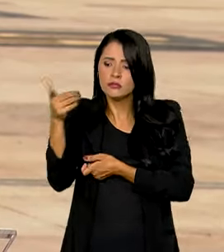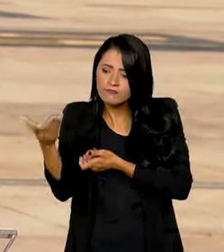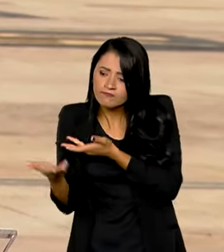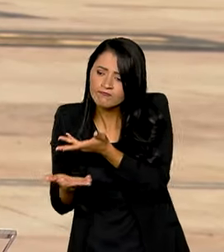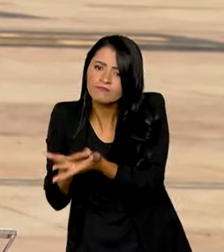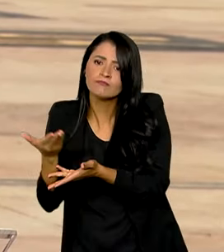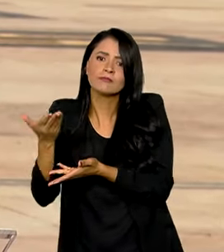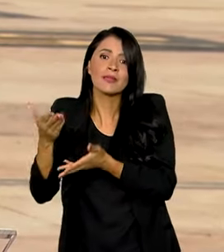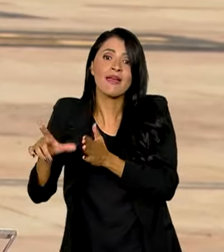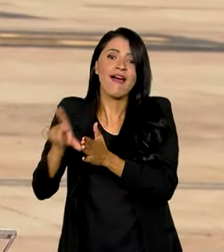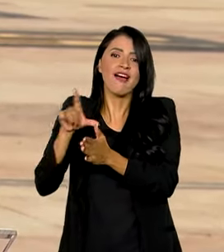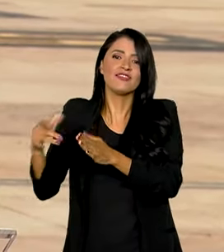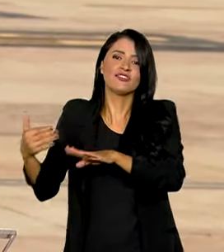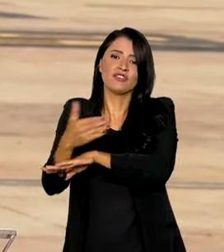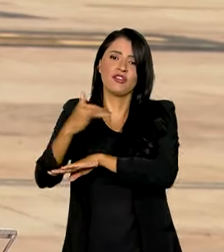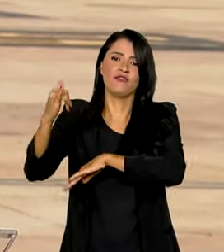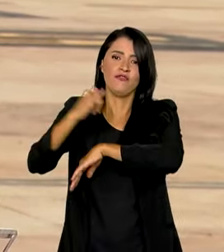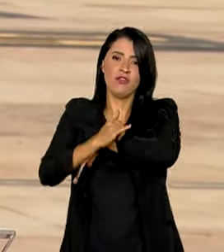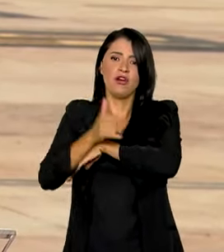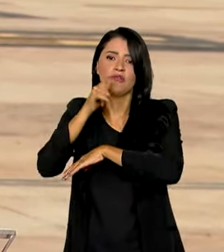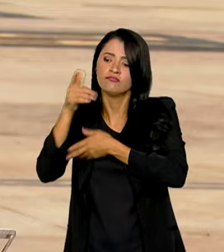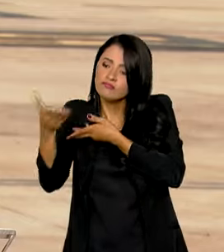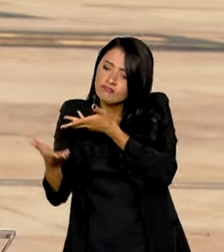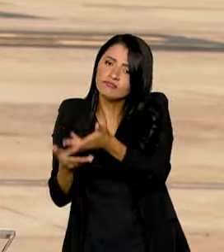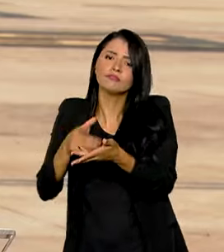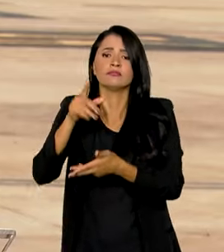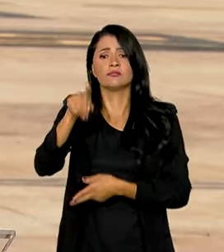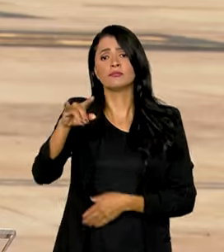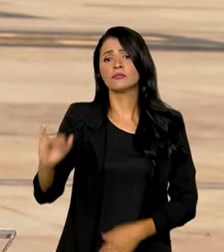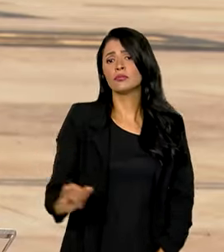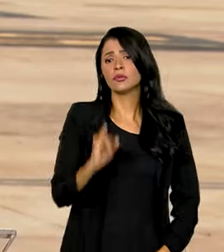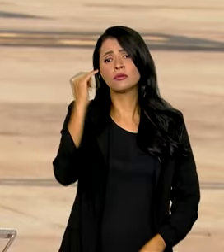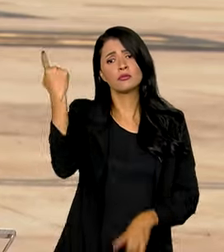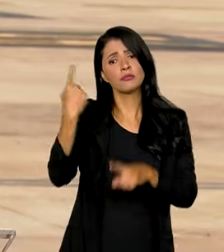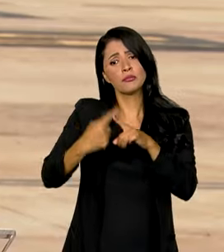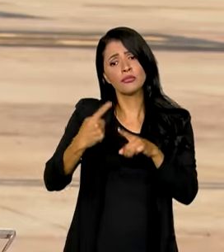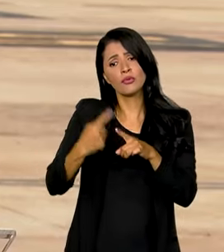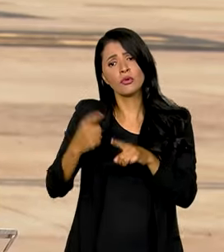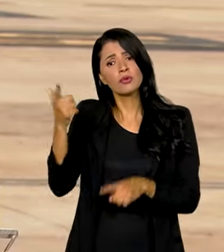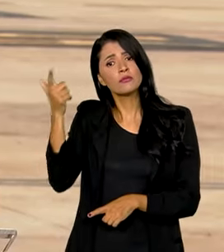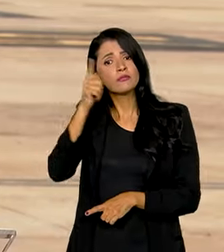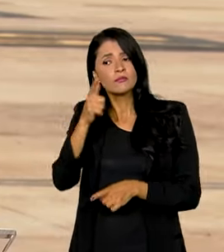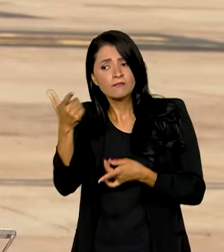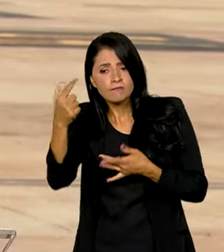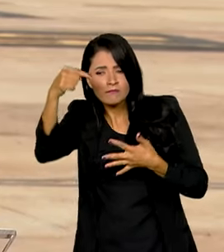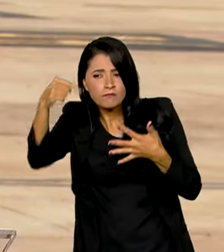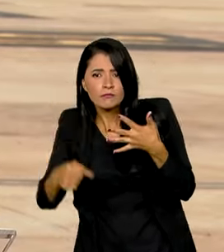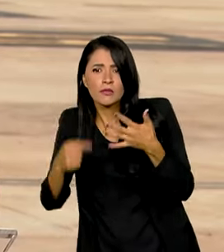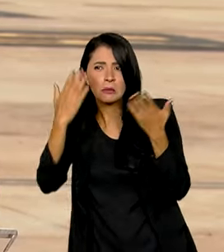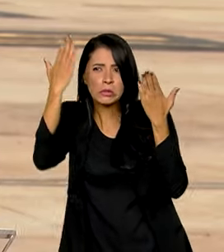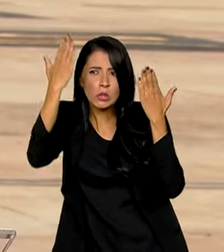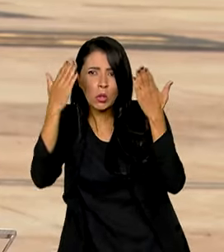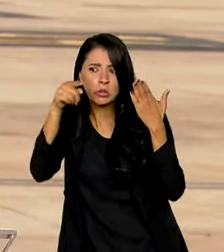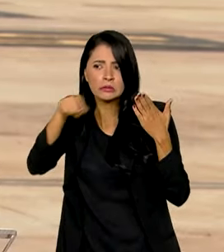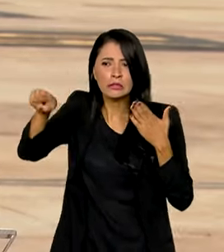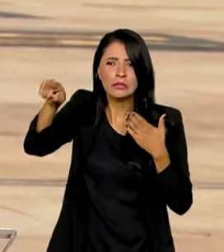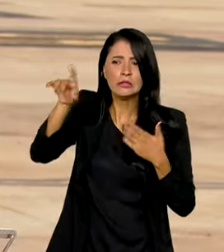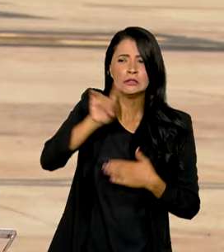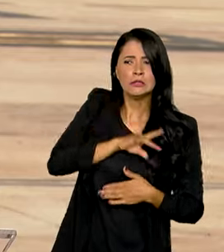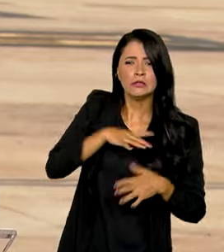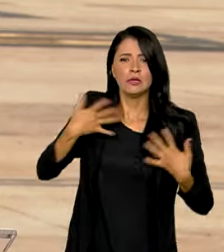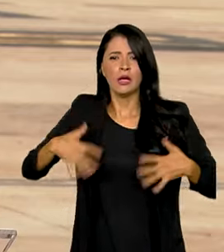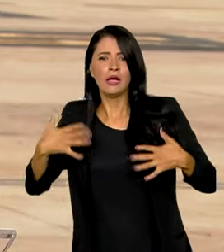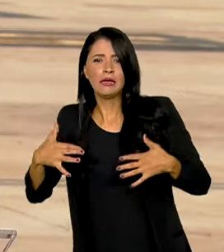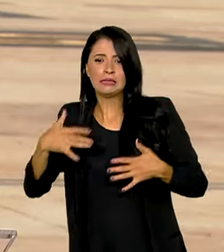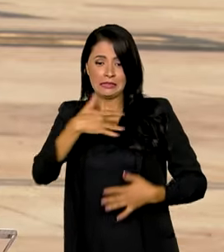ali antes do embarque e isso foi muito importante porque a gente conseguiu atender as demandas psicológicas ali algumas